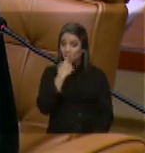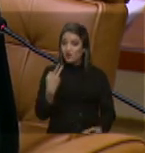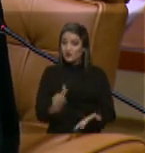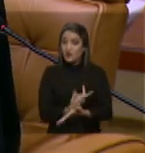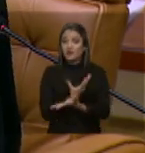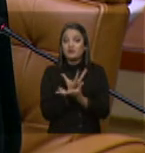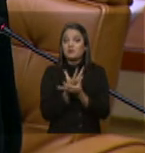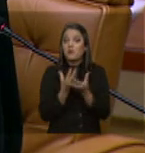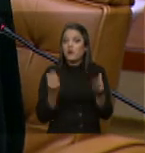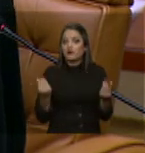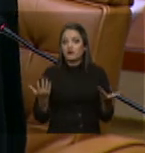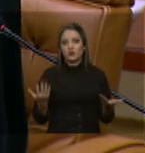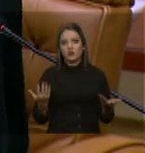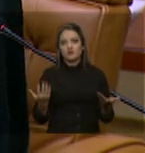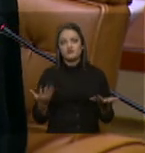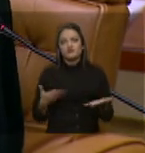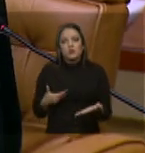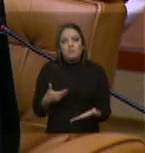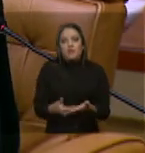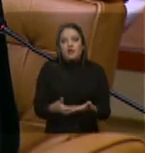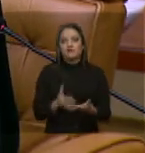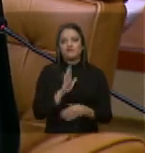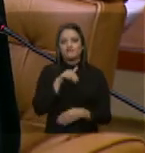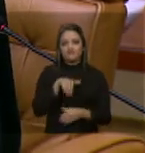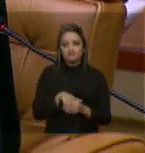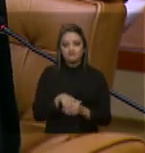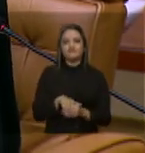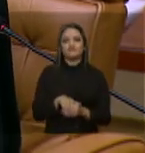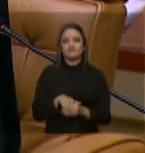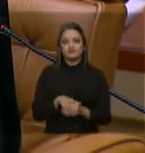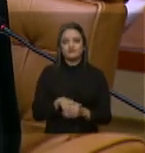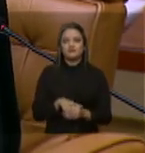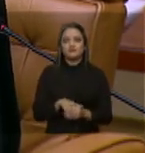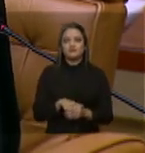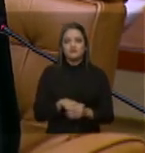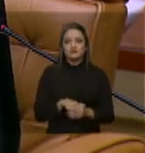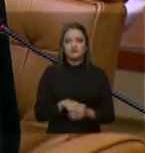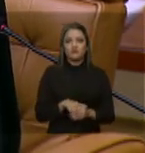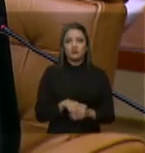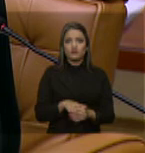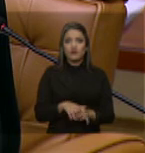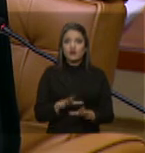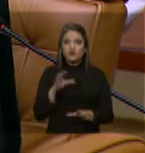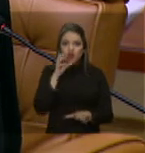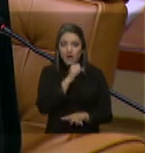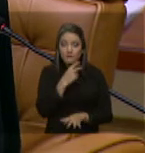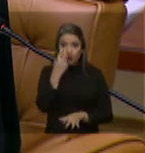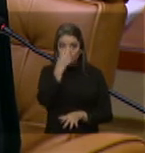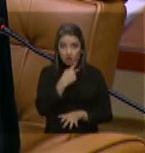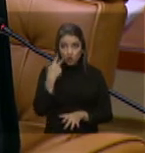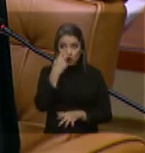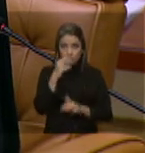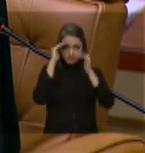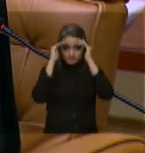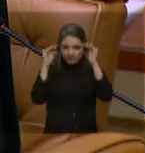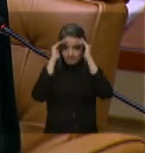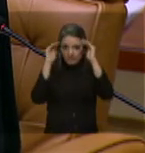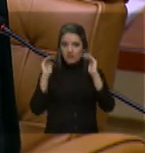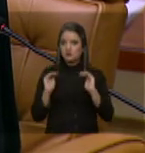então vai se perder eleição passaram a cumprir duas horas e nas